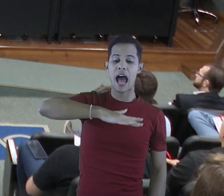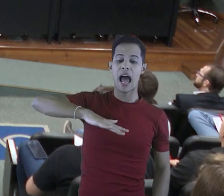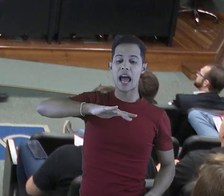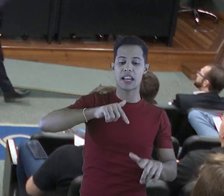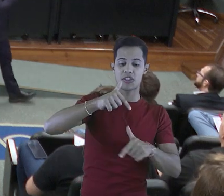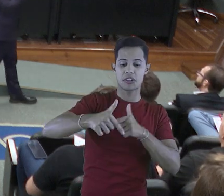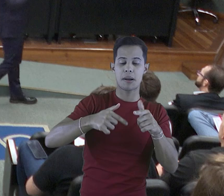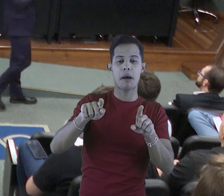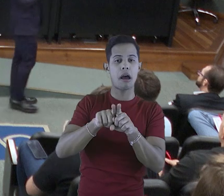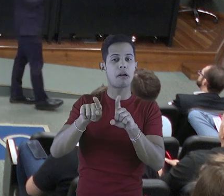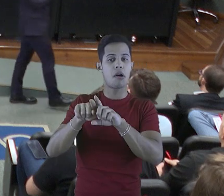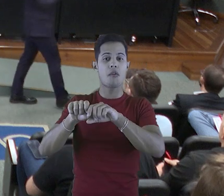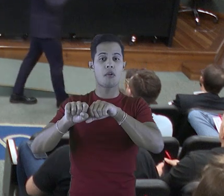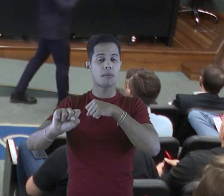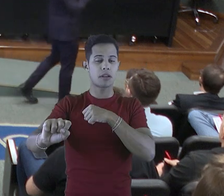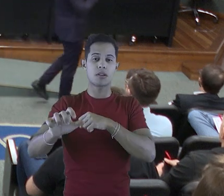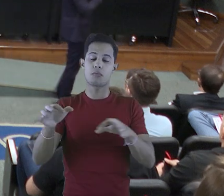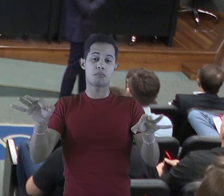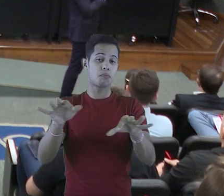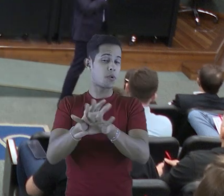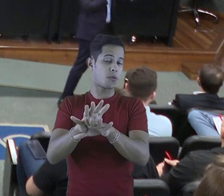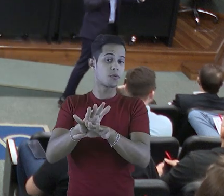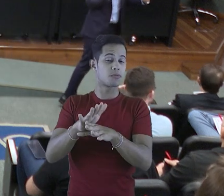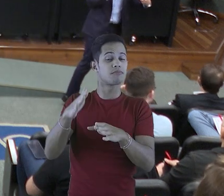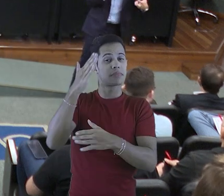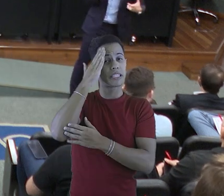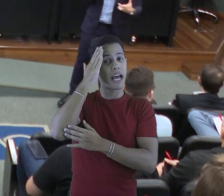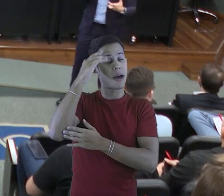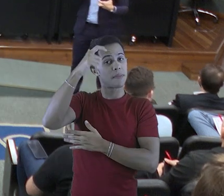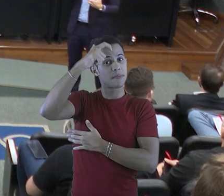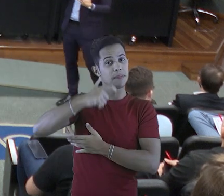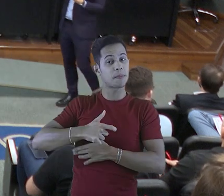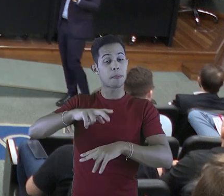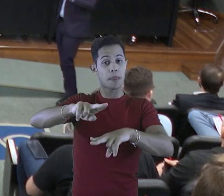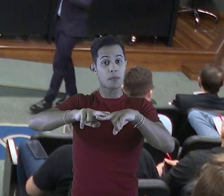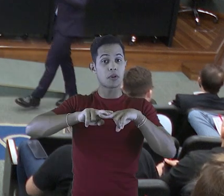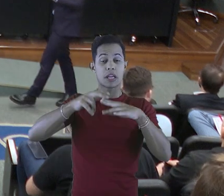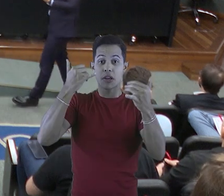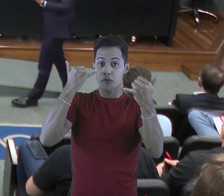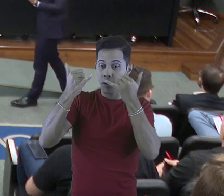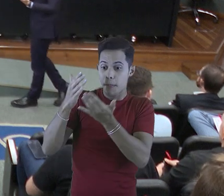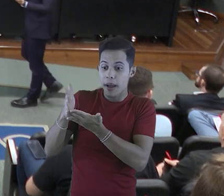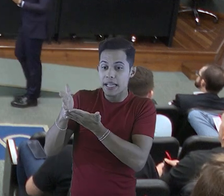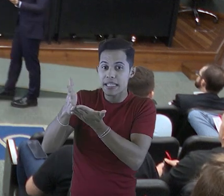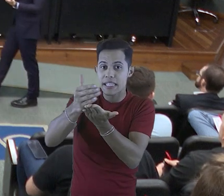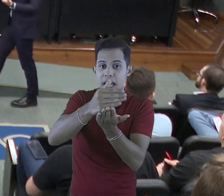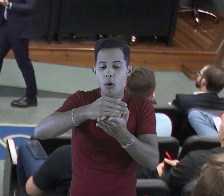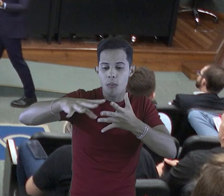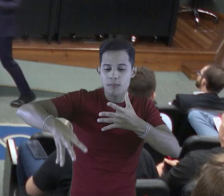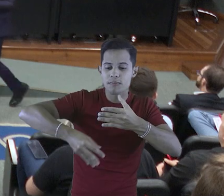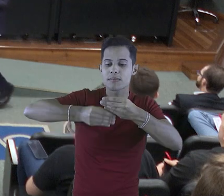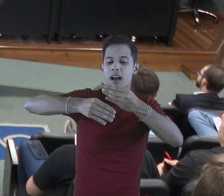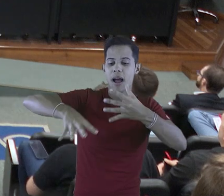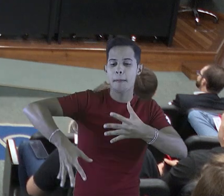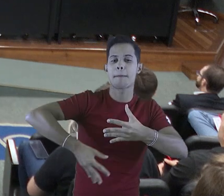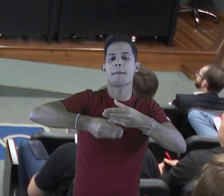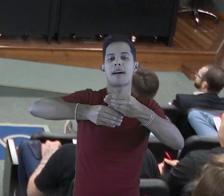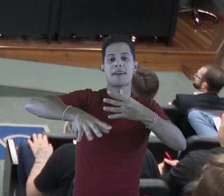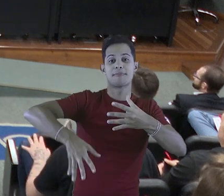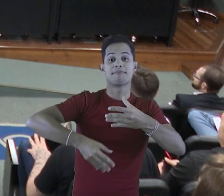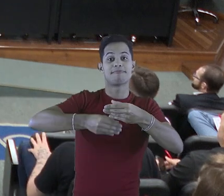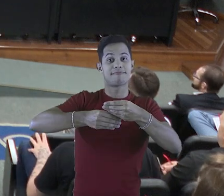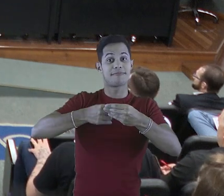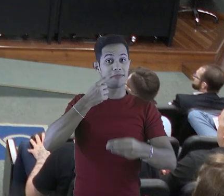já era. Chegou em mim. Concordam? Então, esses dados que são informações adicionais, por isso que é interessante